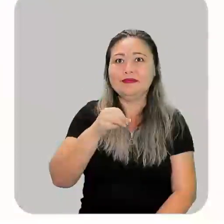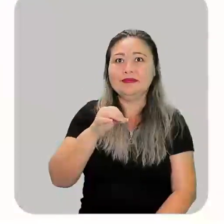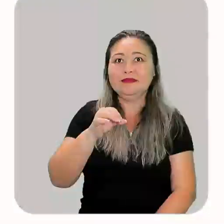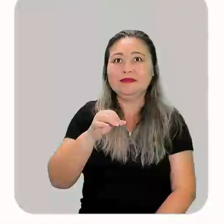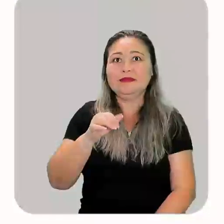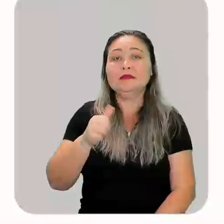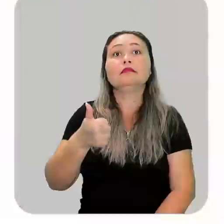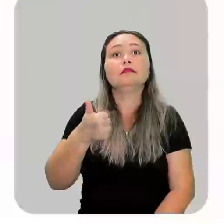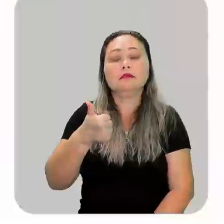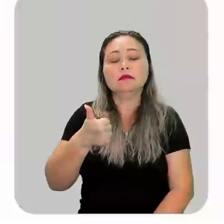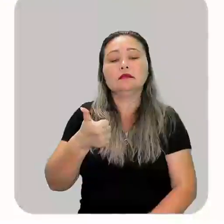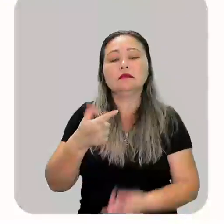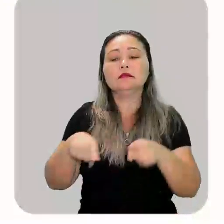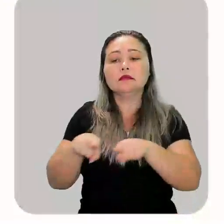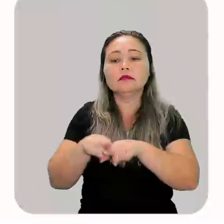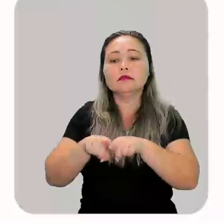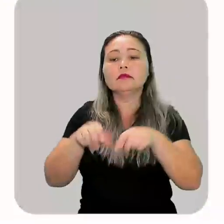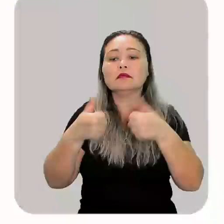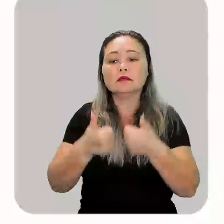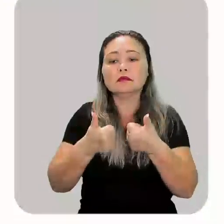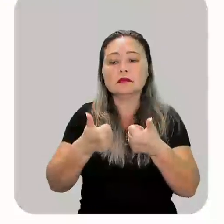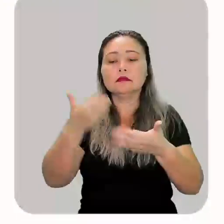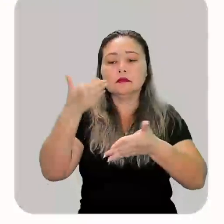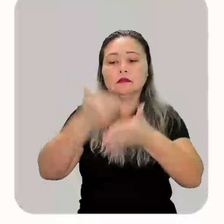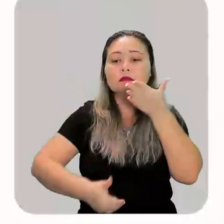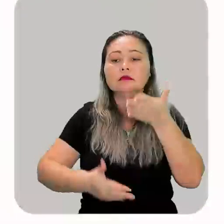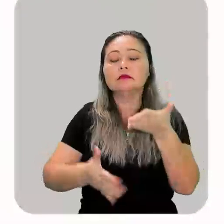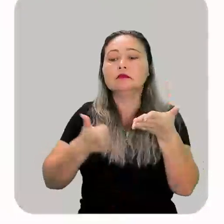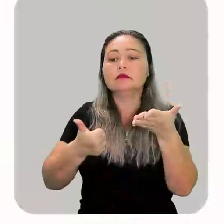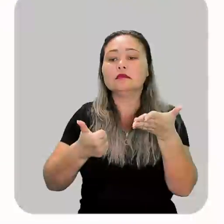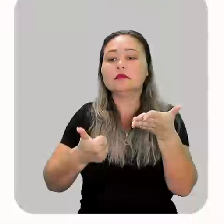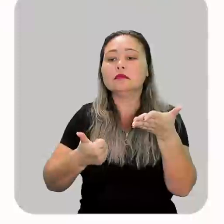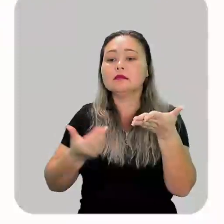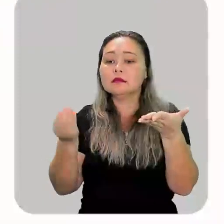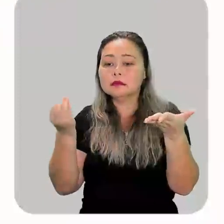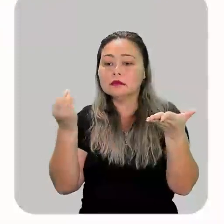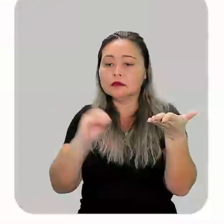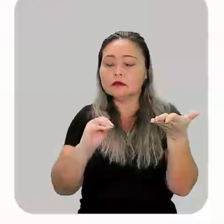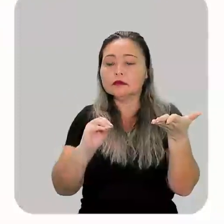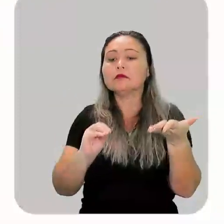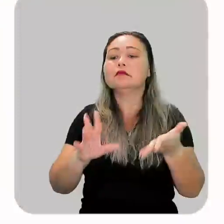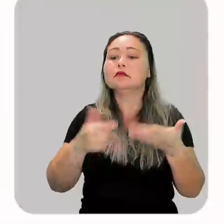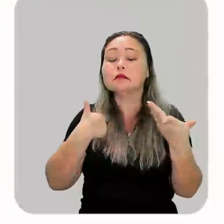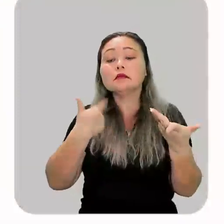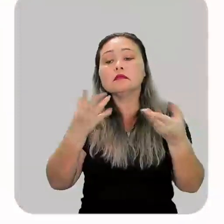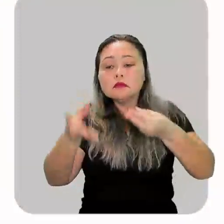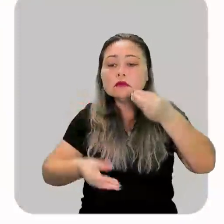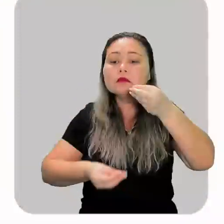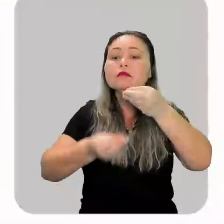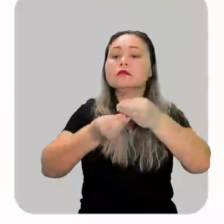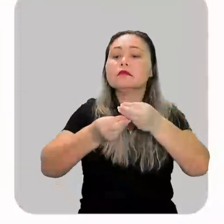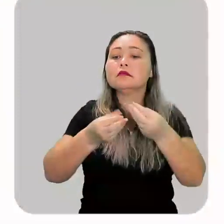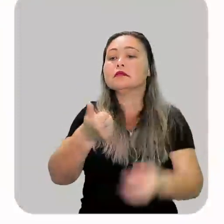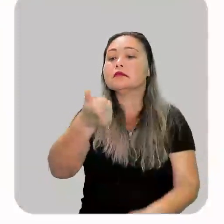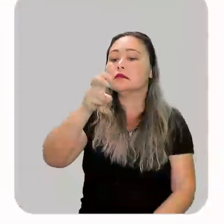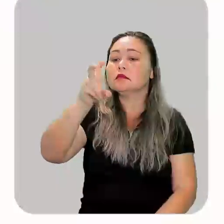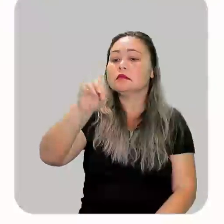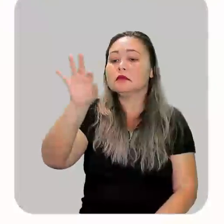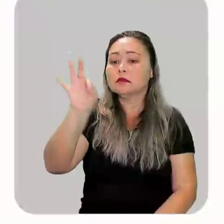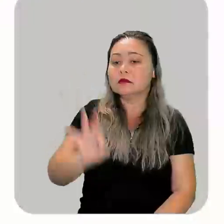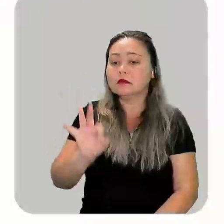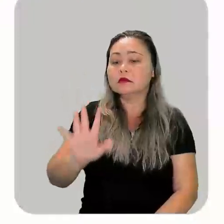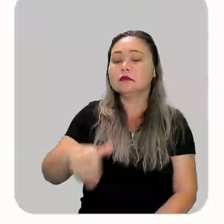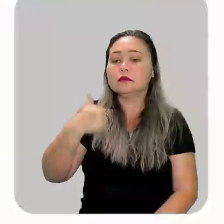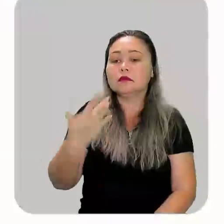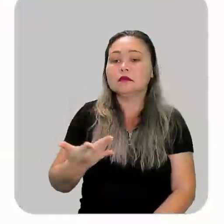já direto achar a diferença, que isso é o acréscimo, né? O quanto acrescentou 150. Então, a